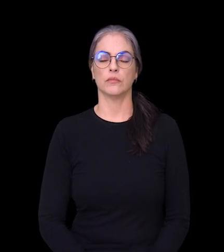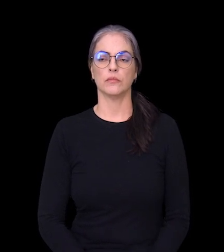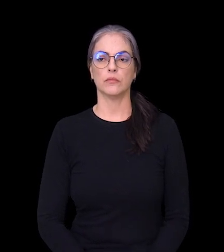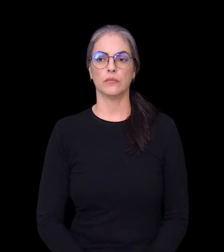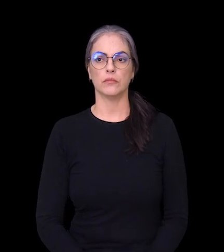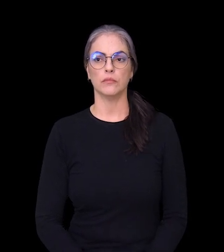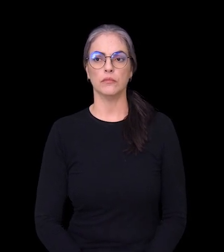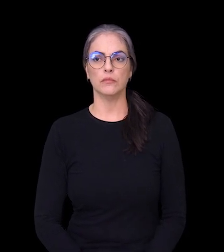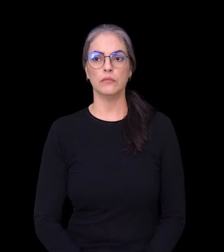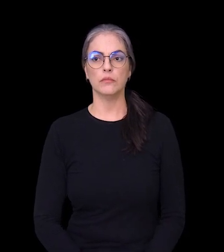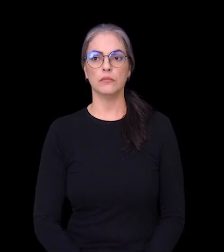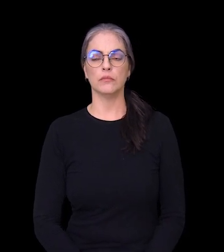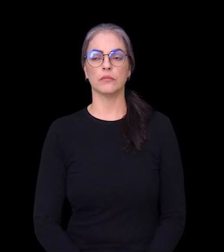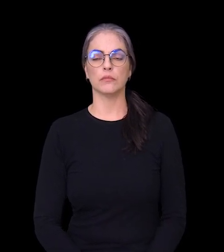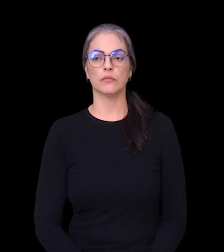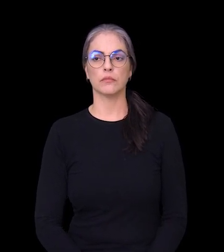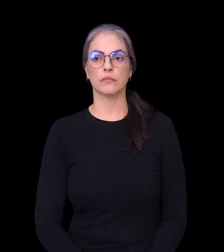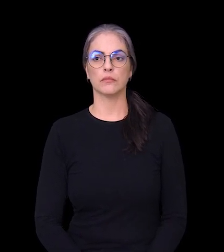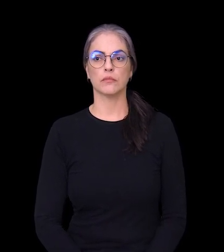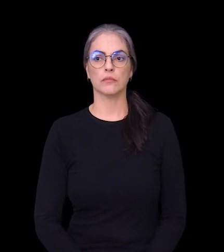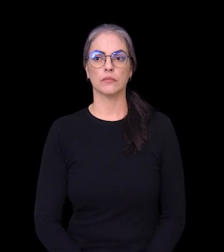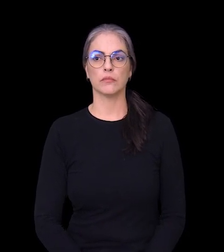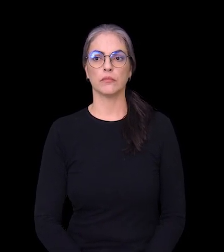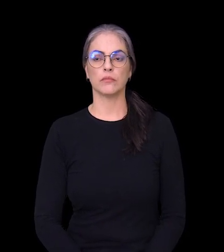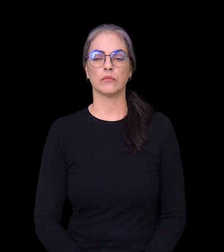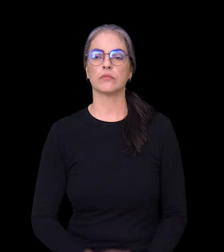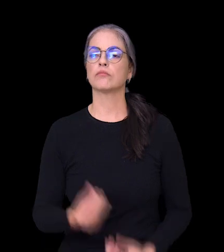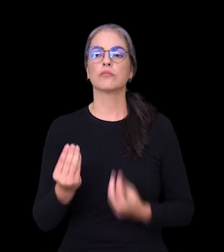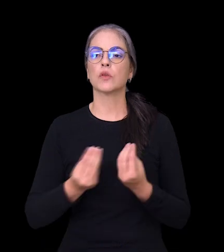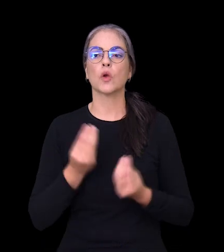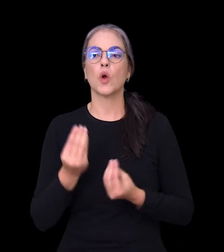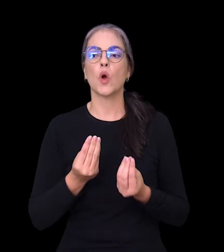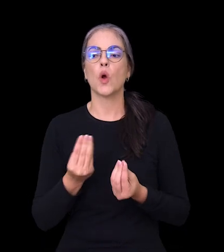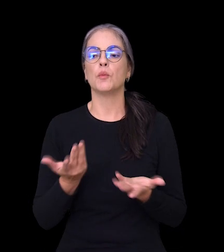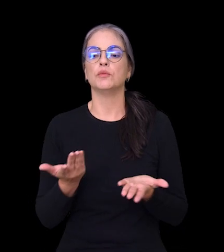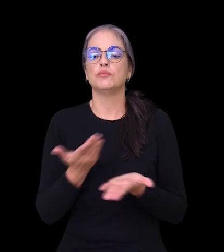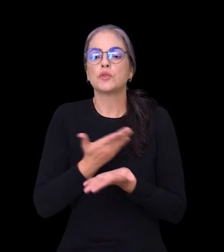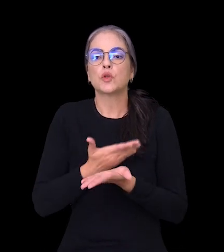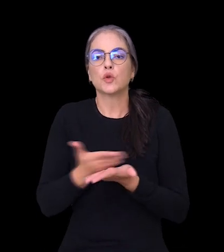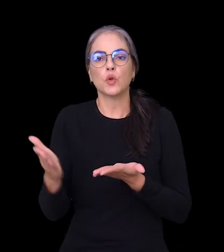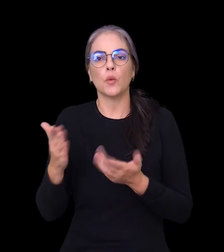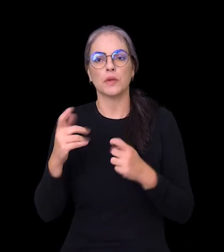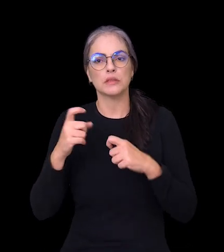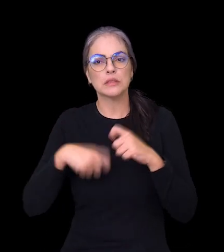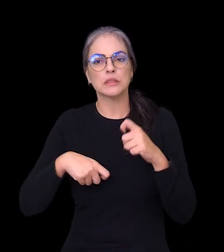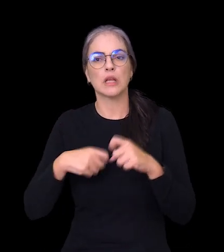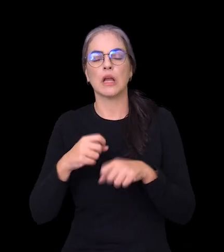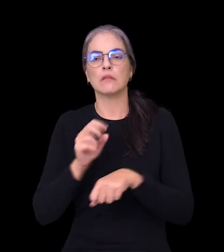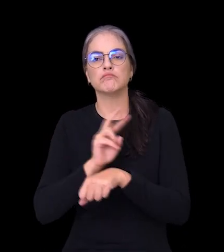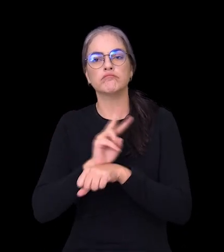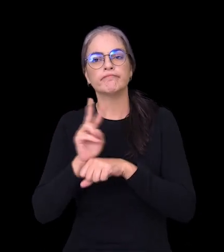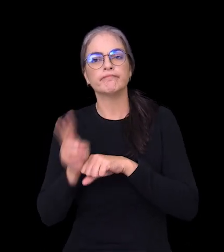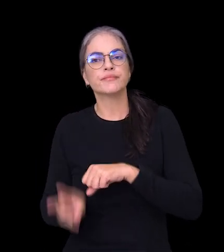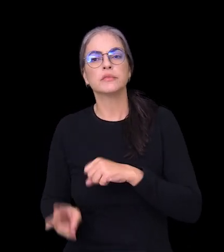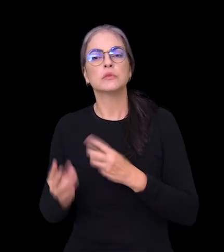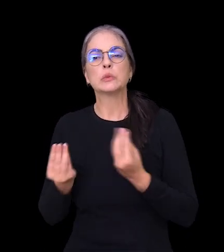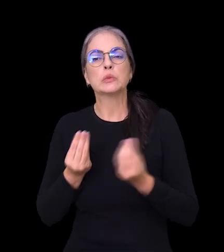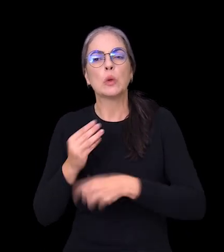E começando pelas informações sobre o início da vida sexual. Essa pesquisa mostrou